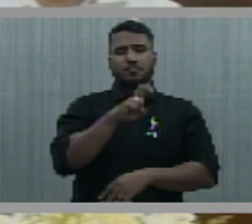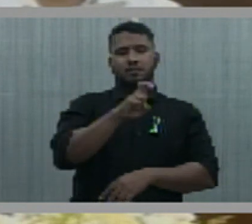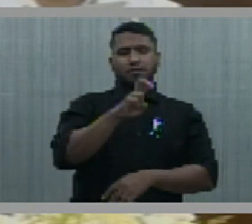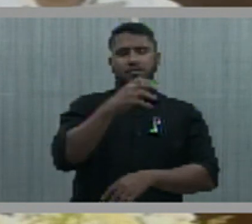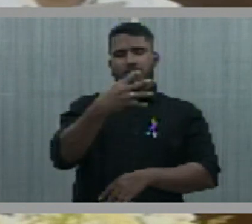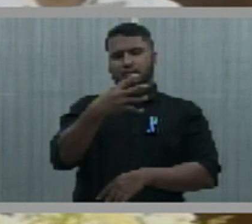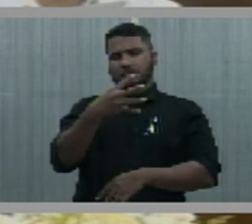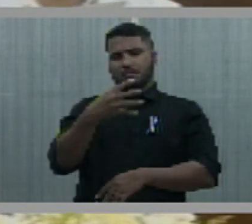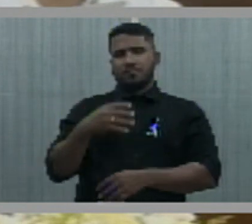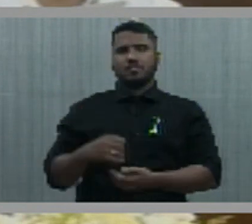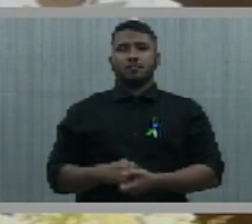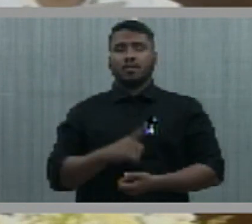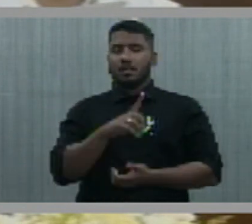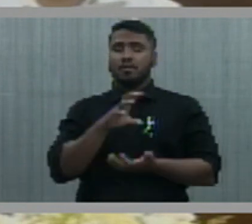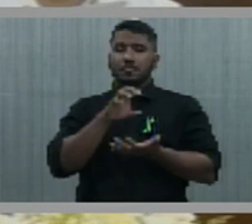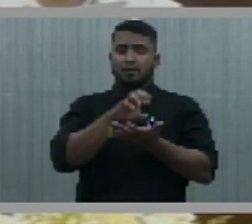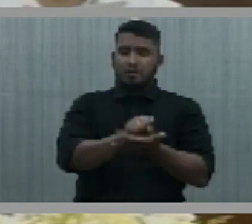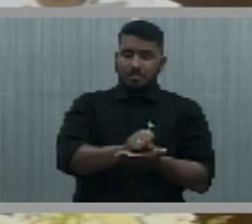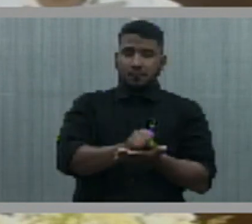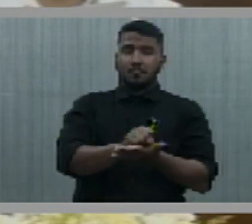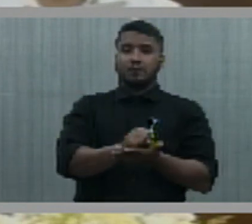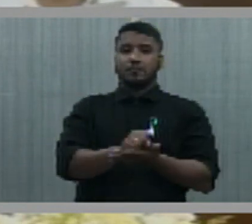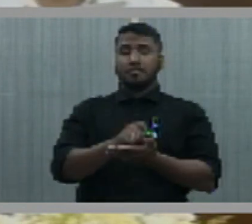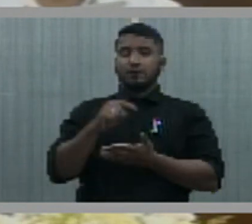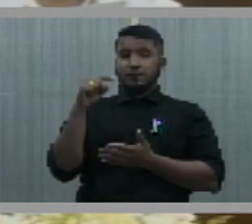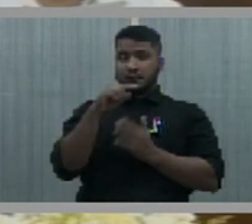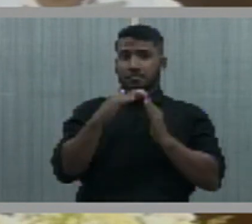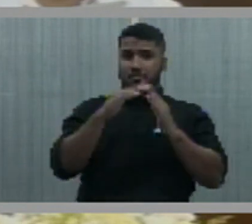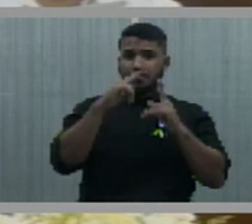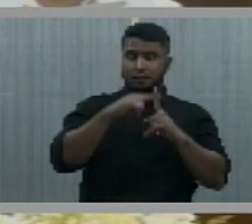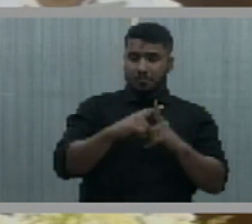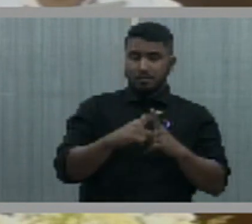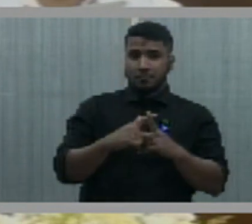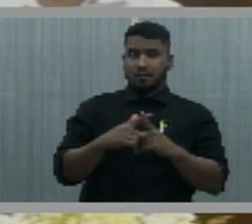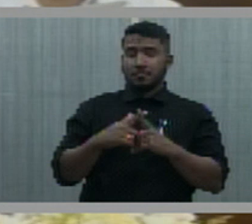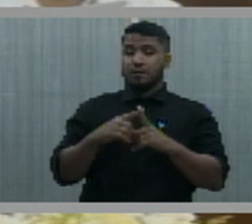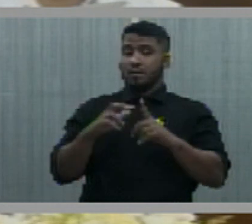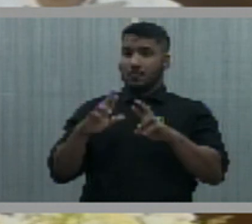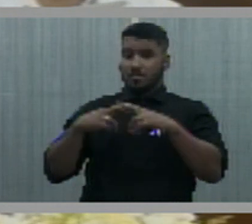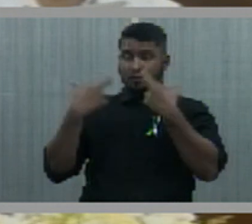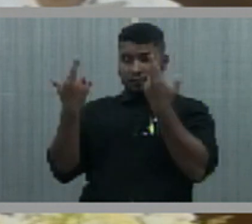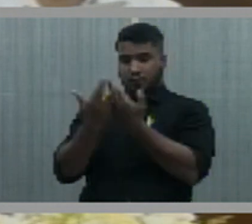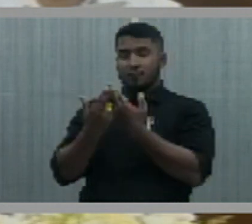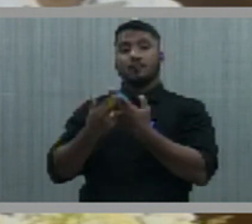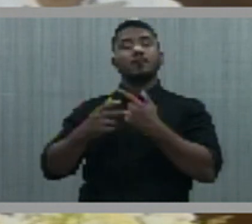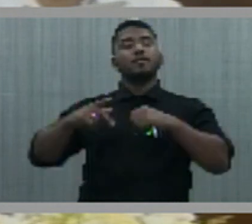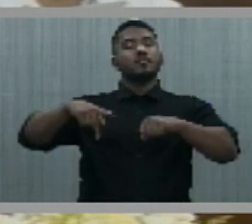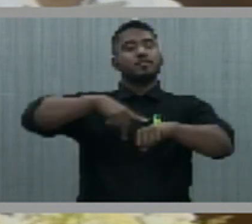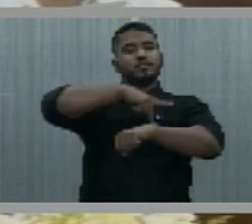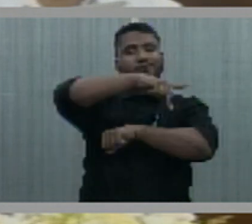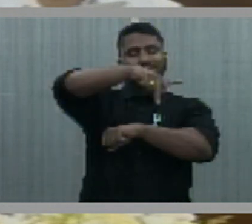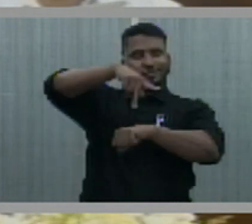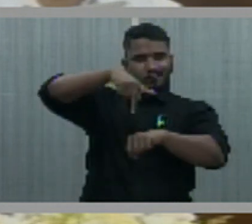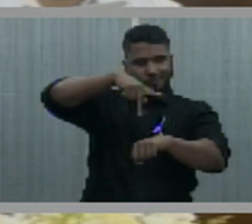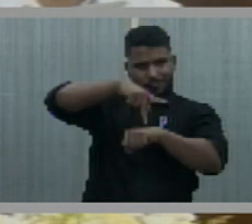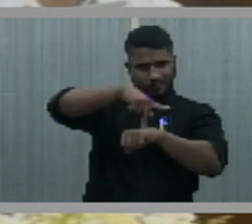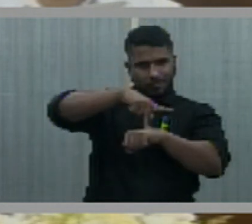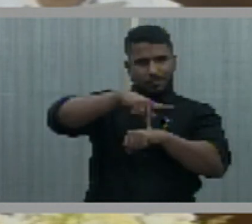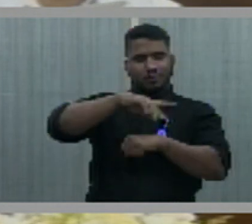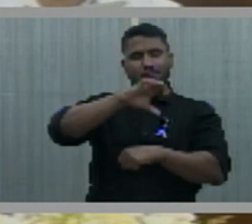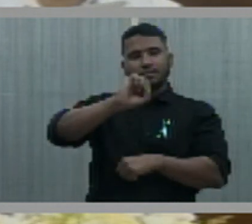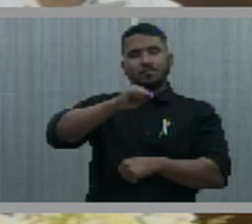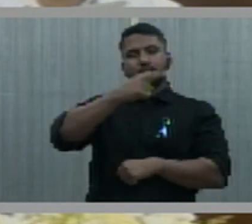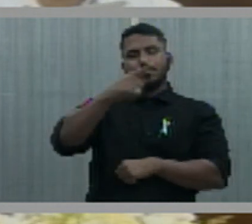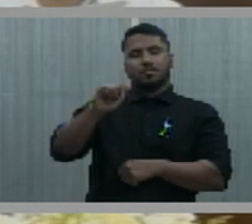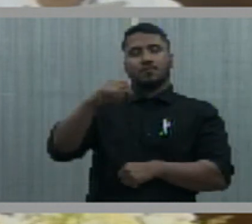idade. Tomou posse na diocese em solenidade realizada na Praça Catedral de São Pedro